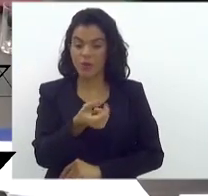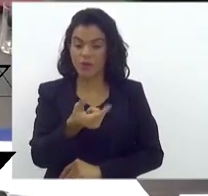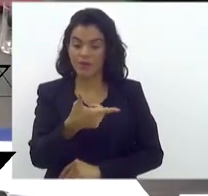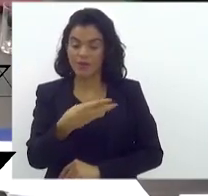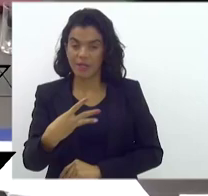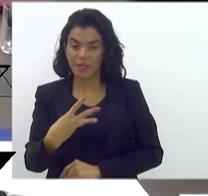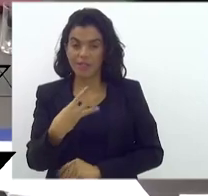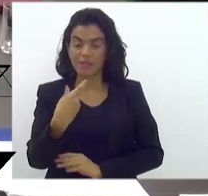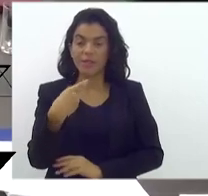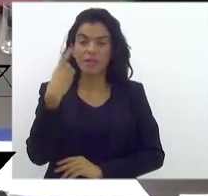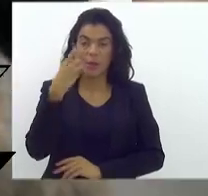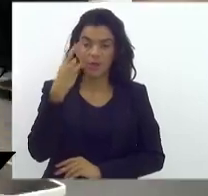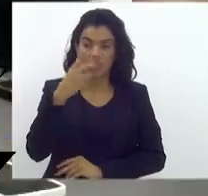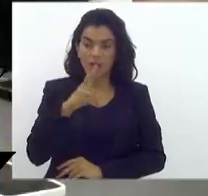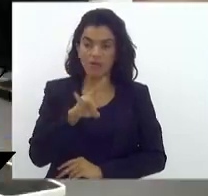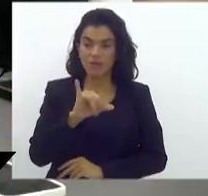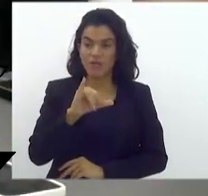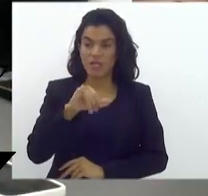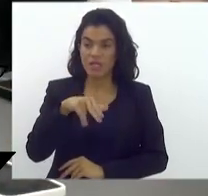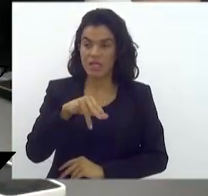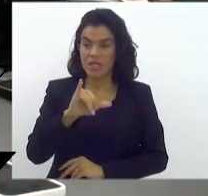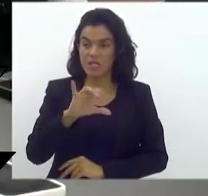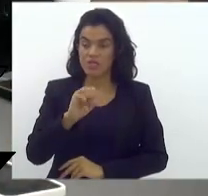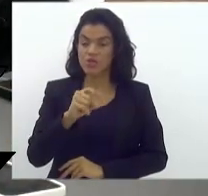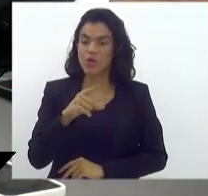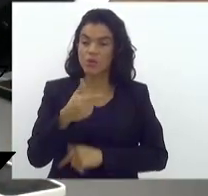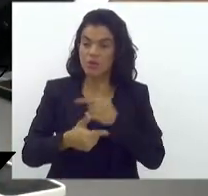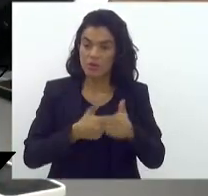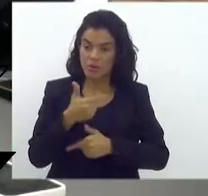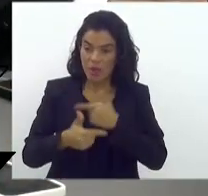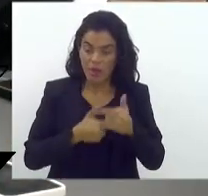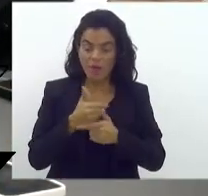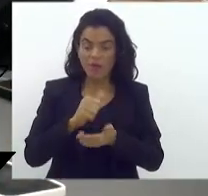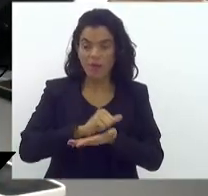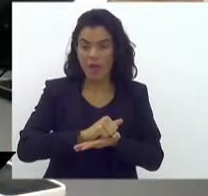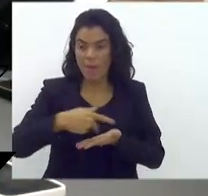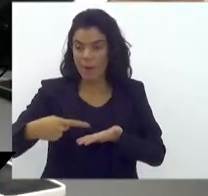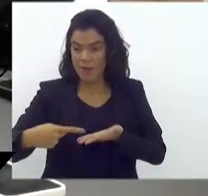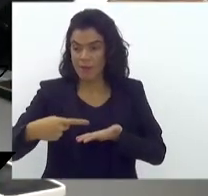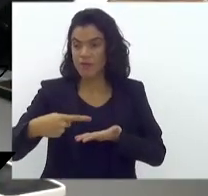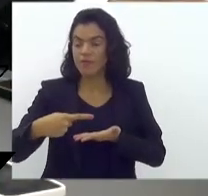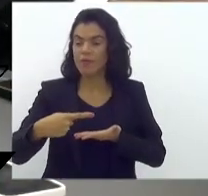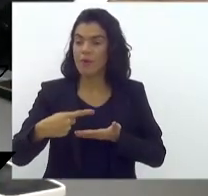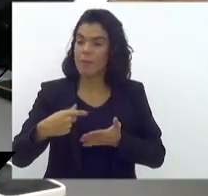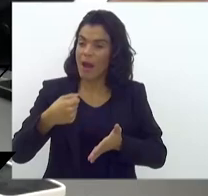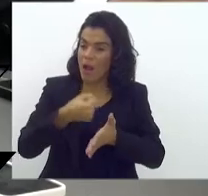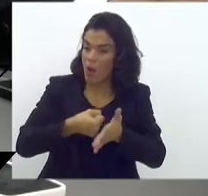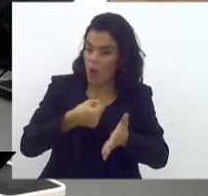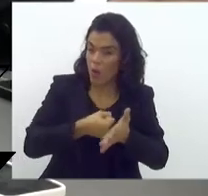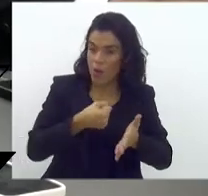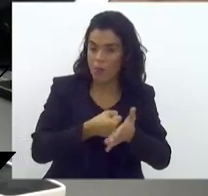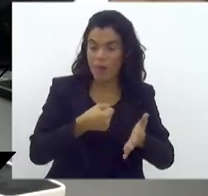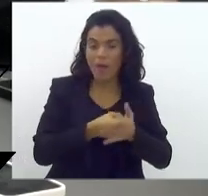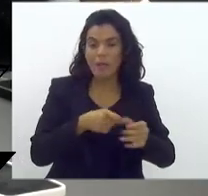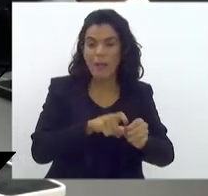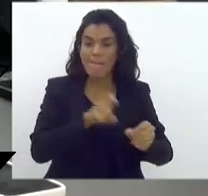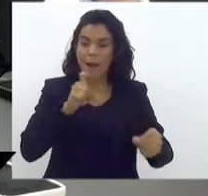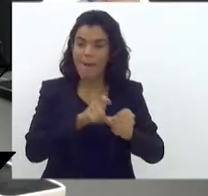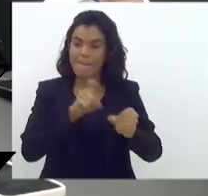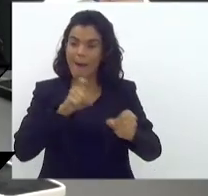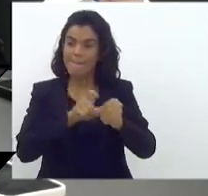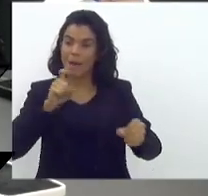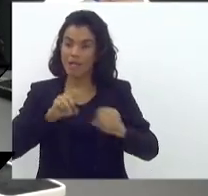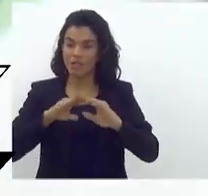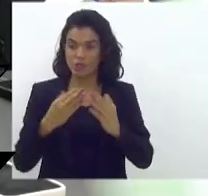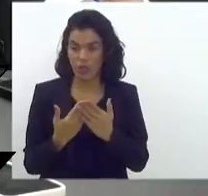PL 1527-23, de autoria do deputado Vinícius Cozzolino, que institui o serviço permanente via aplicativo para combate à evasão escolar. Para aparecer,